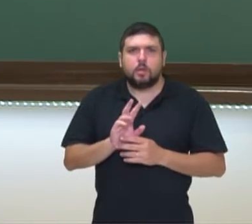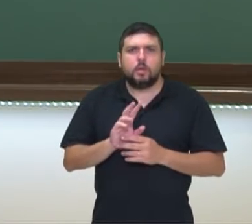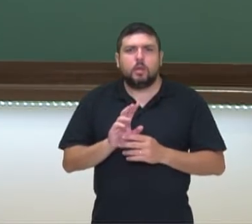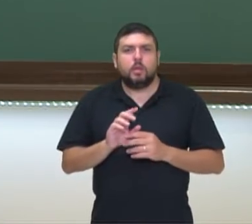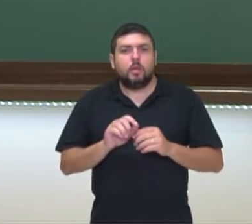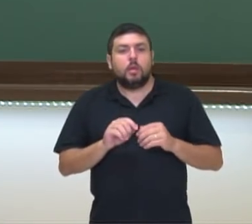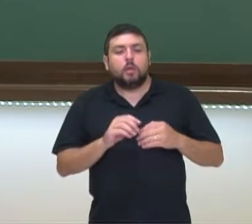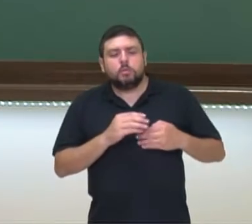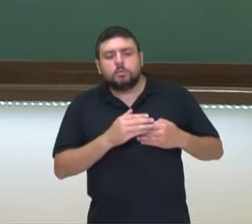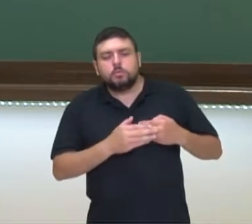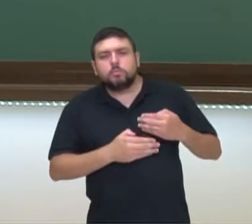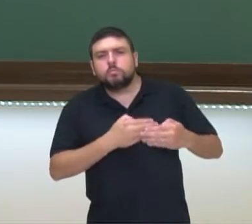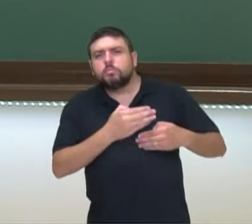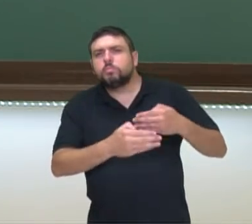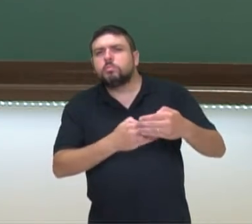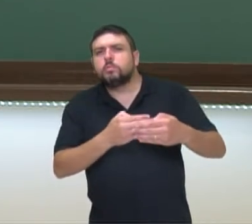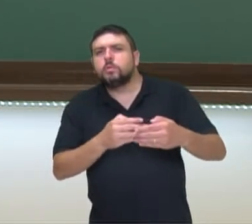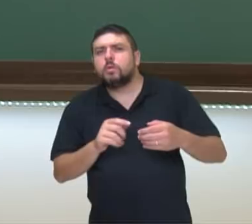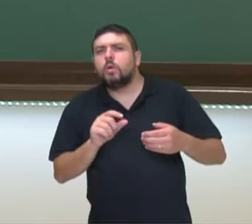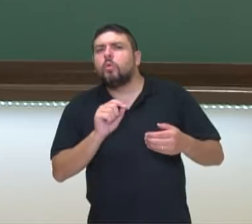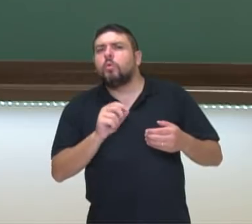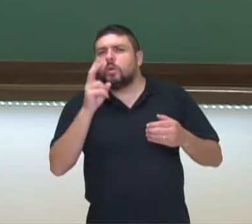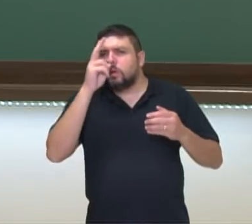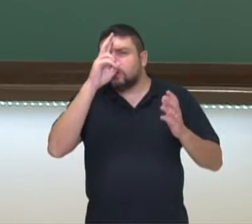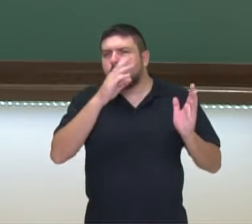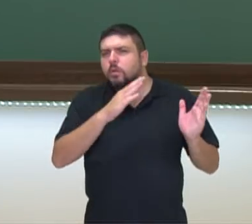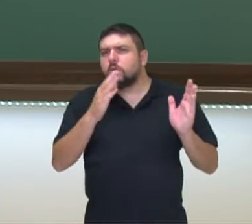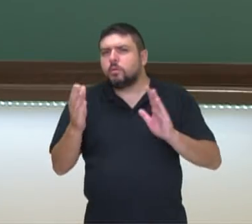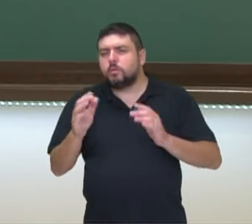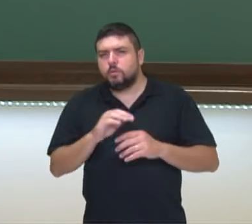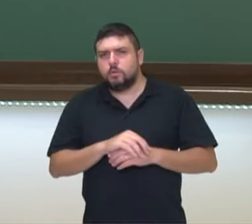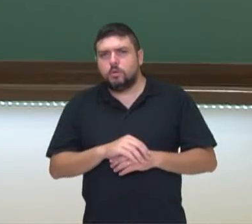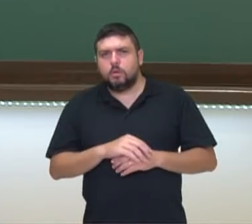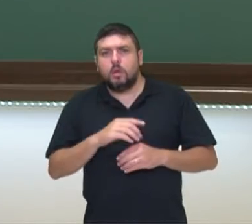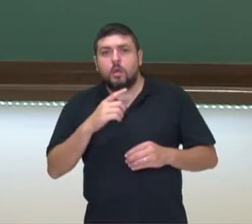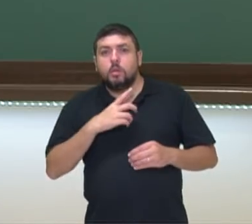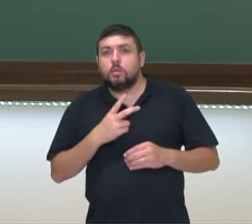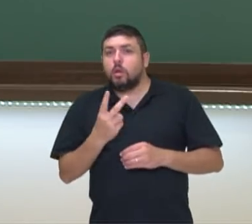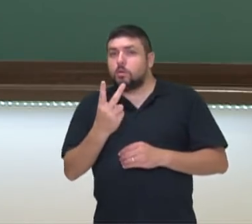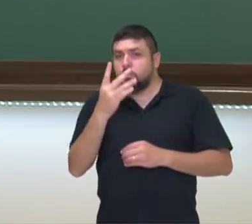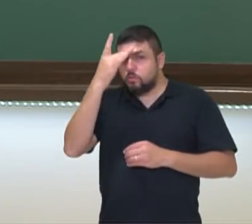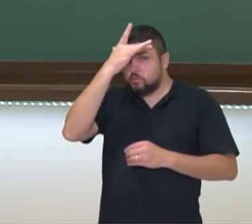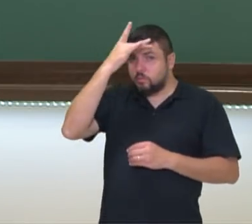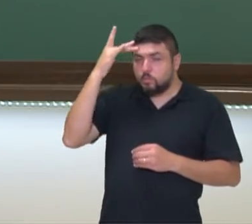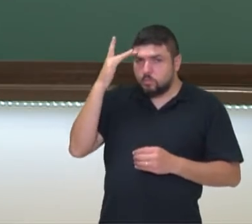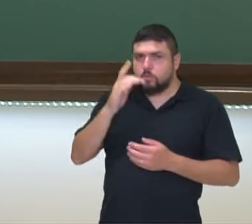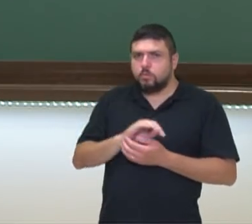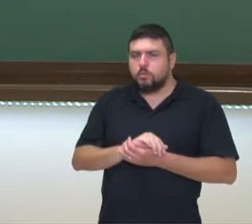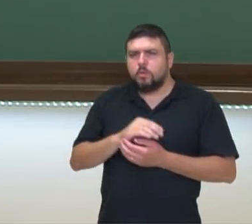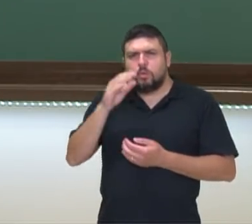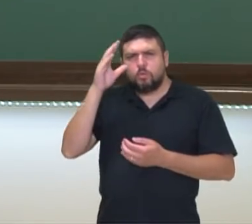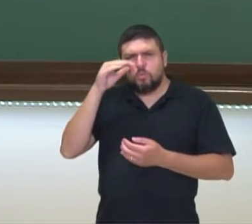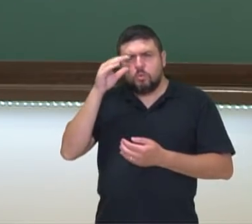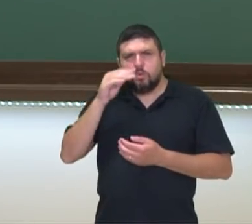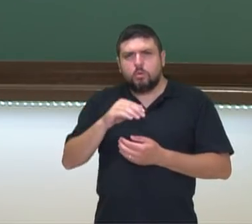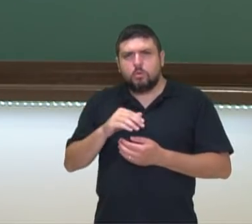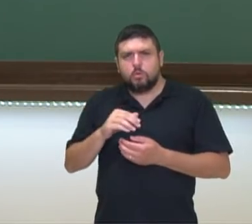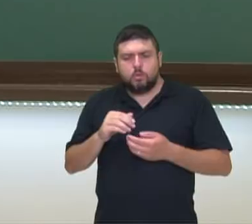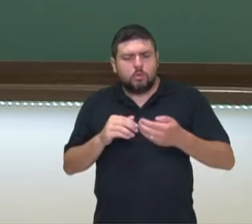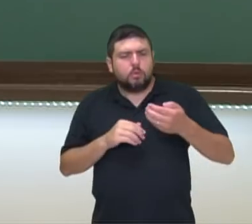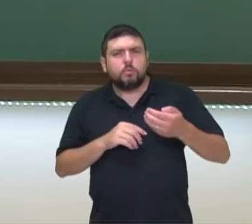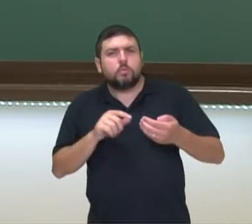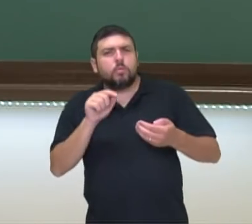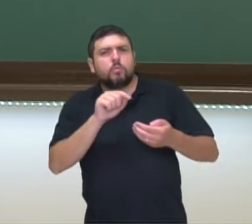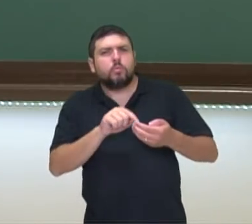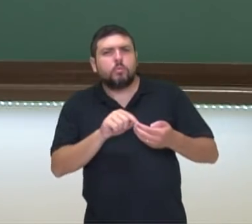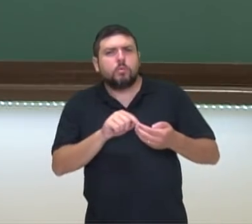que pode vir a ser essa história. Nós temos 2 personagens e é algo bem curioso, né? Quando um deles